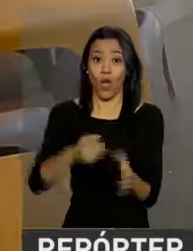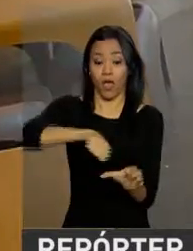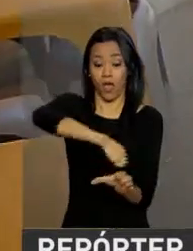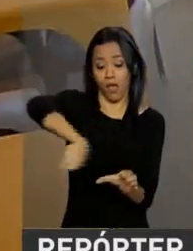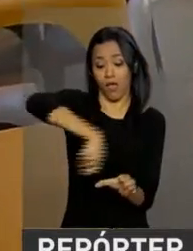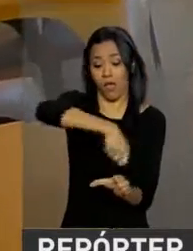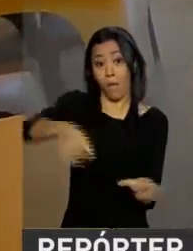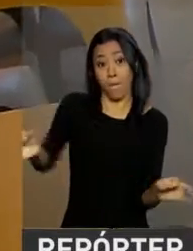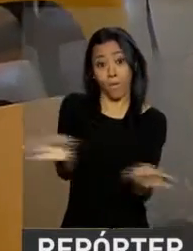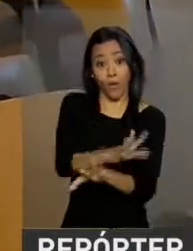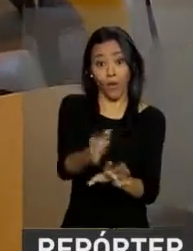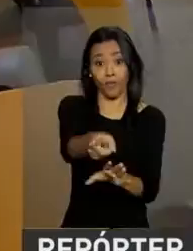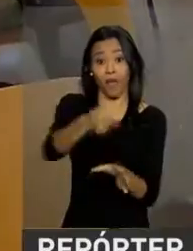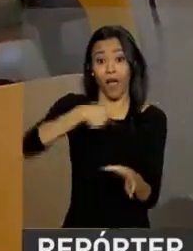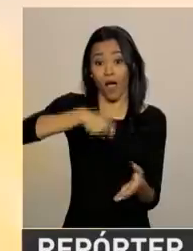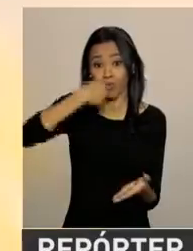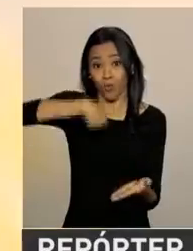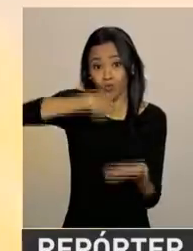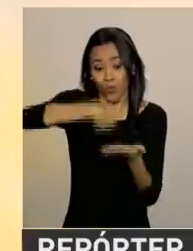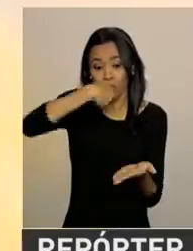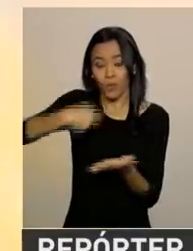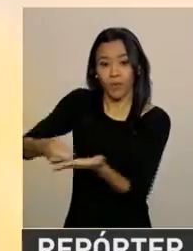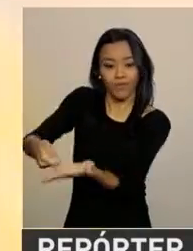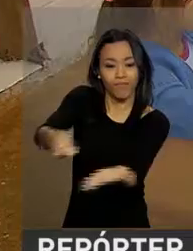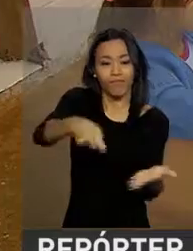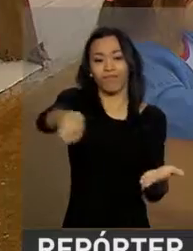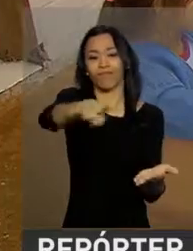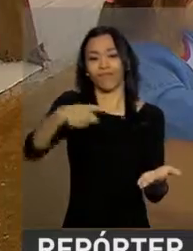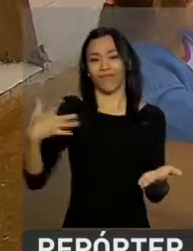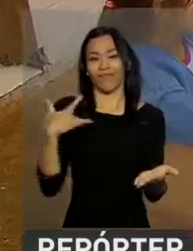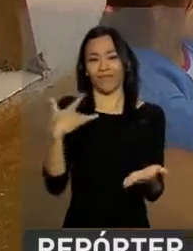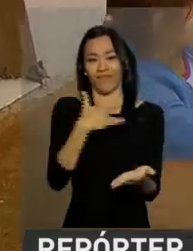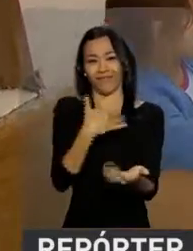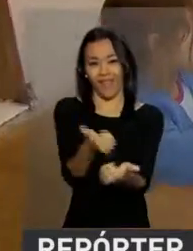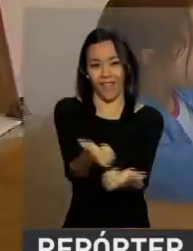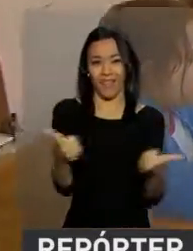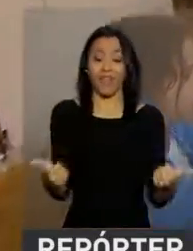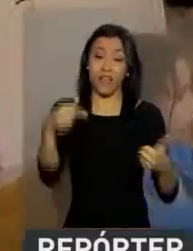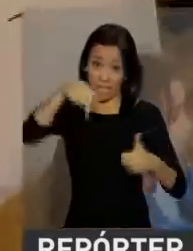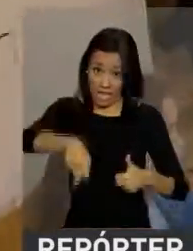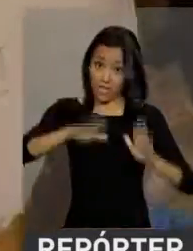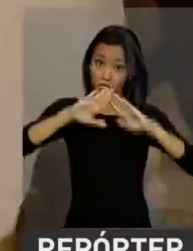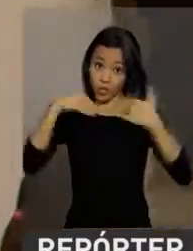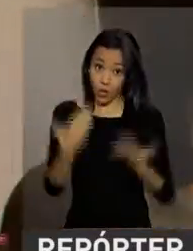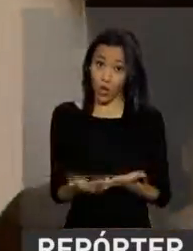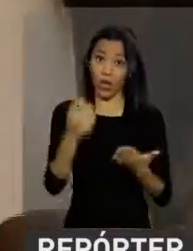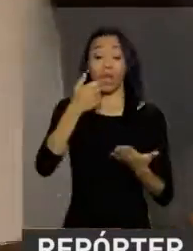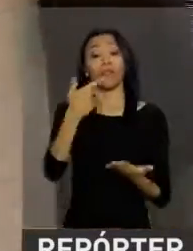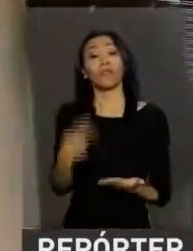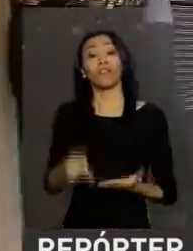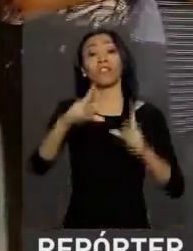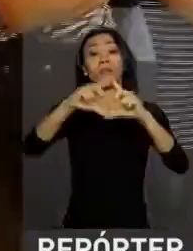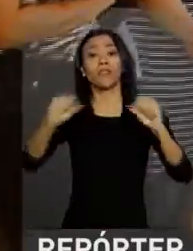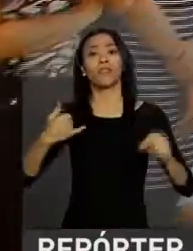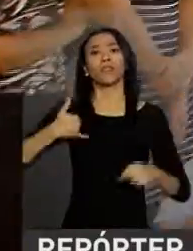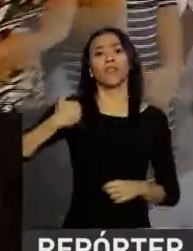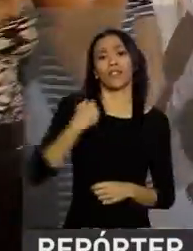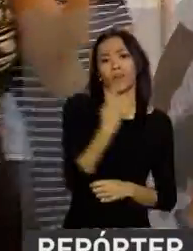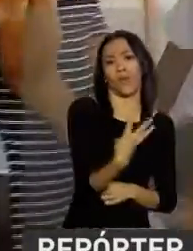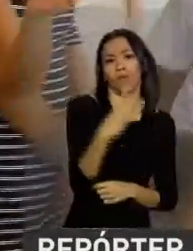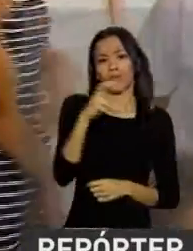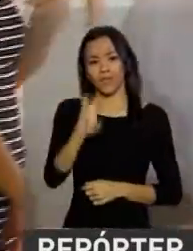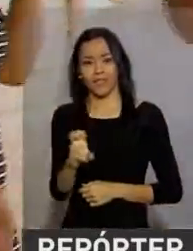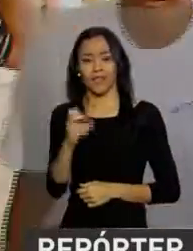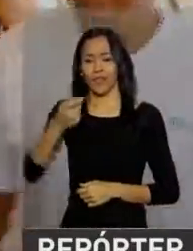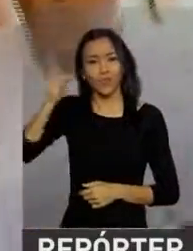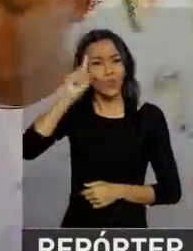pronta para alimentar essa criançada cheia de energia nessa escola de brasília crianças de 4 e 5 anos recebem um